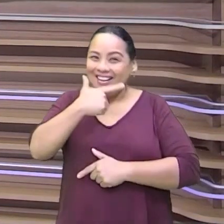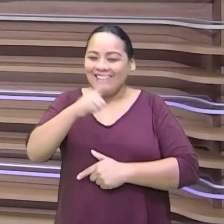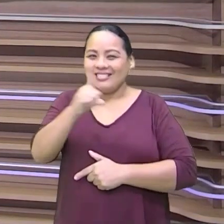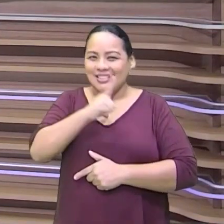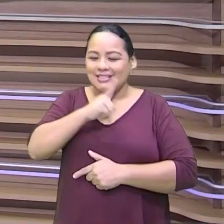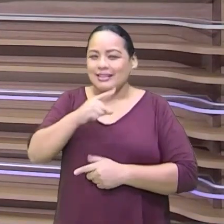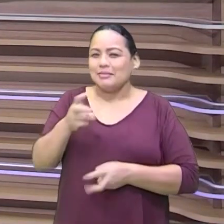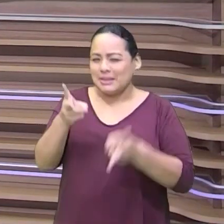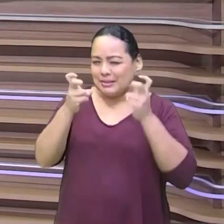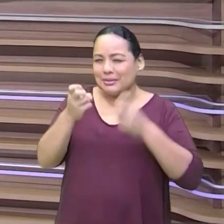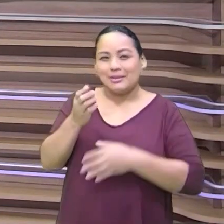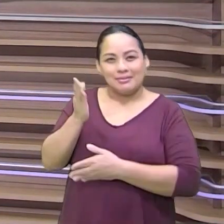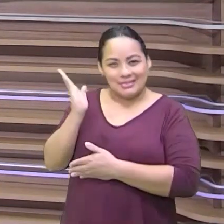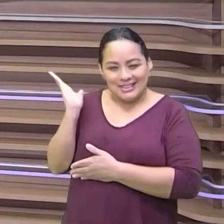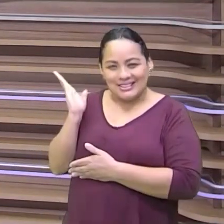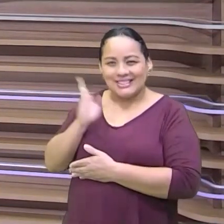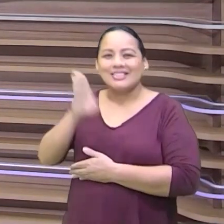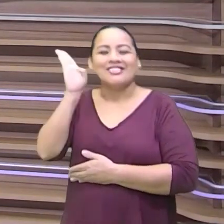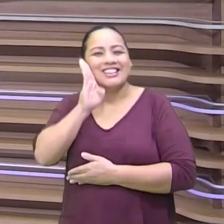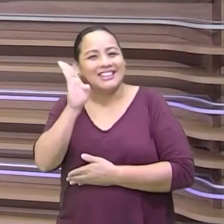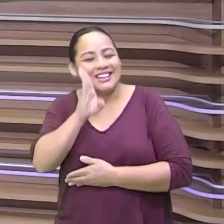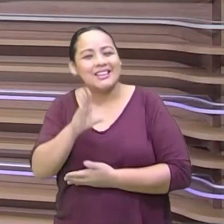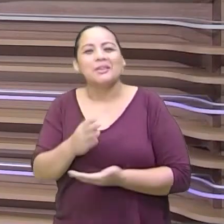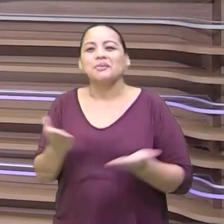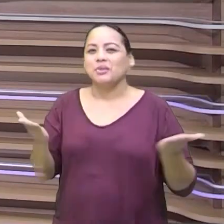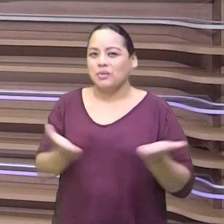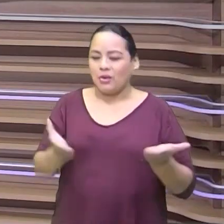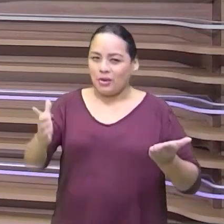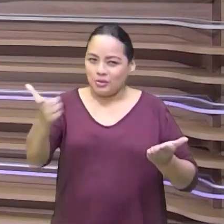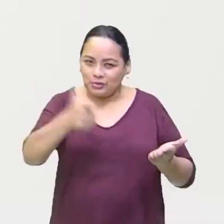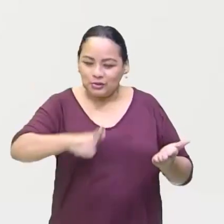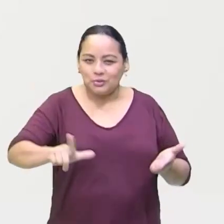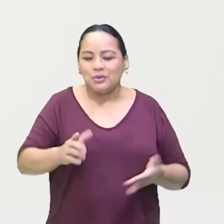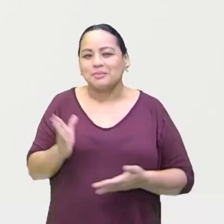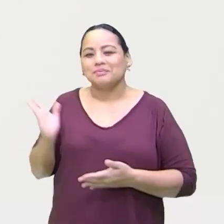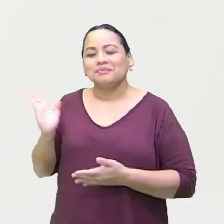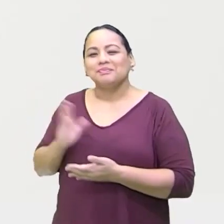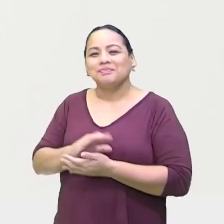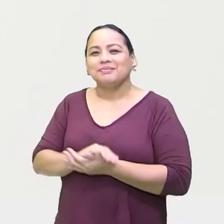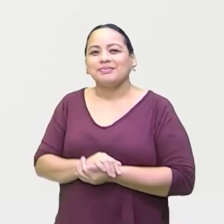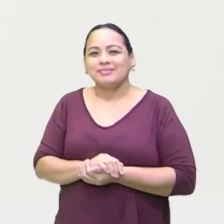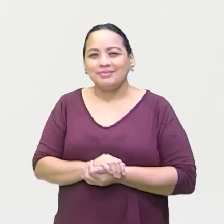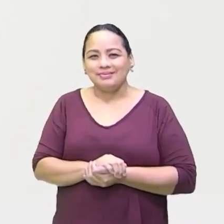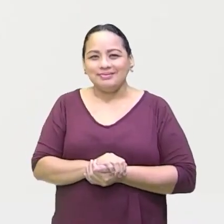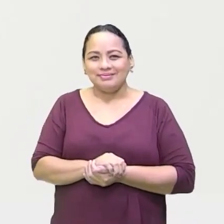daí? Então, crianças, muito legal, não é? Vamos continuar aqui, olha só.